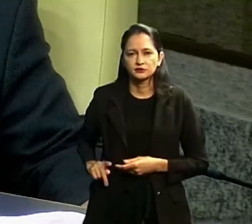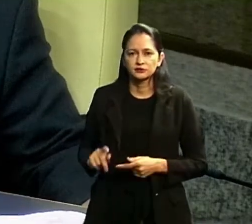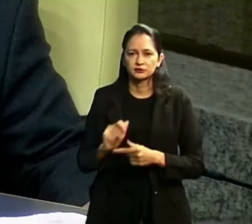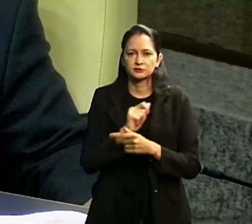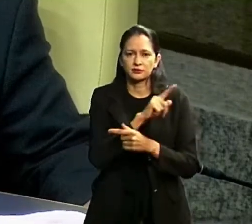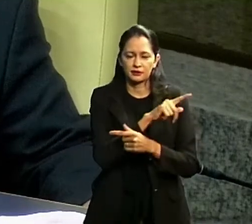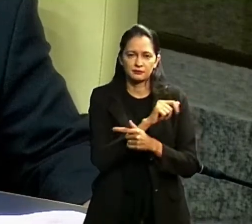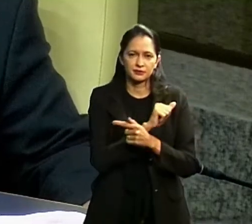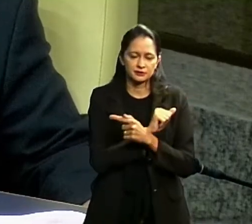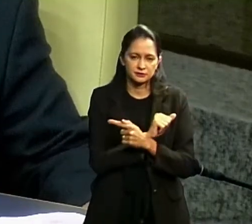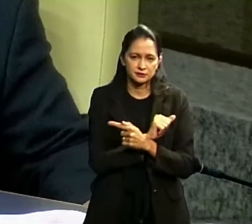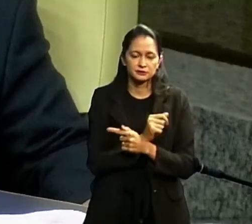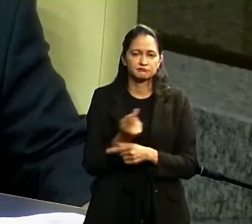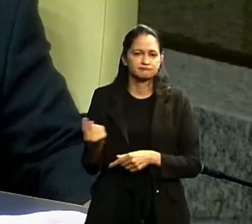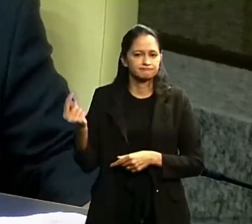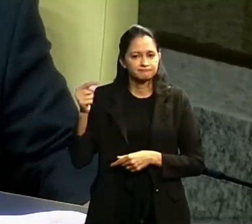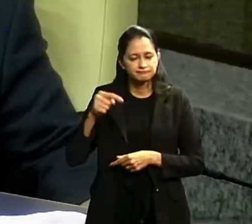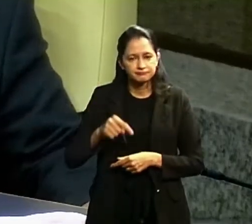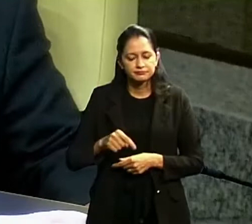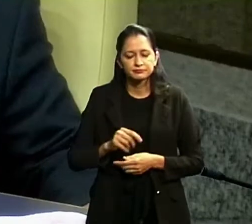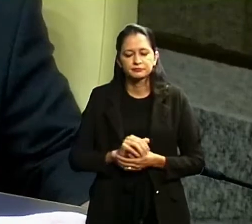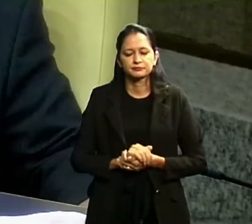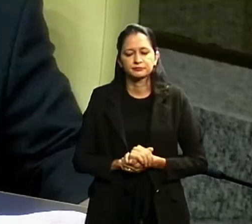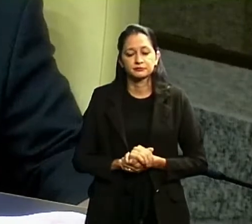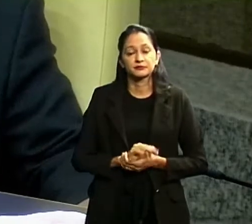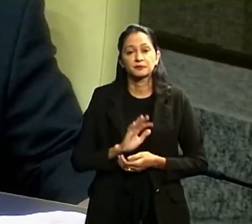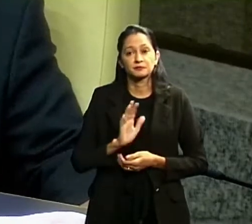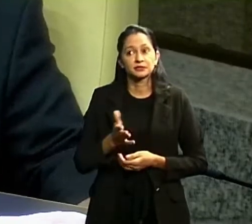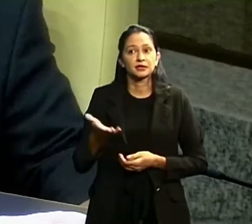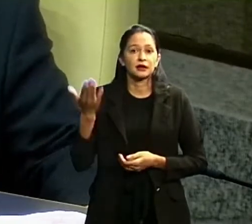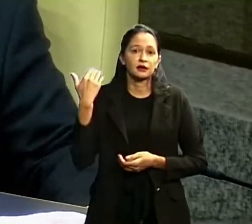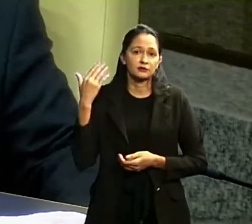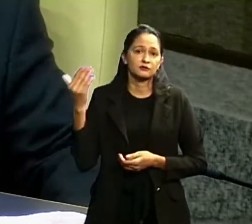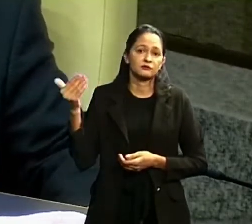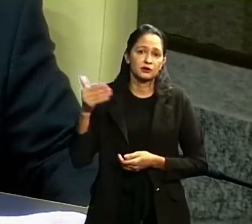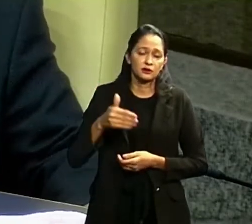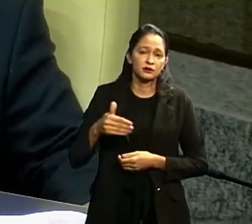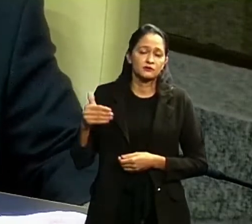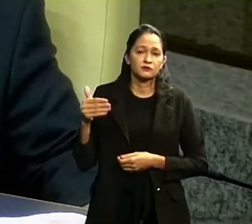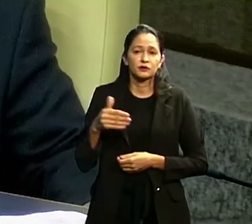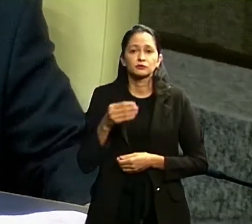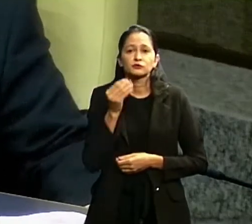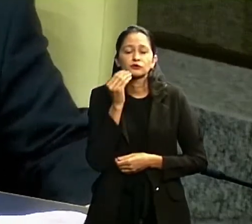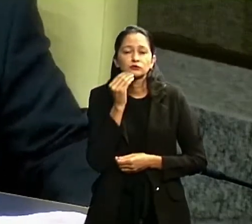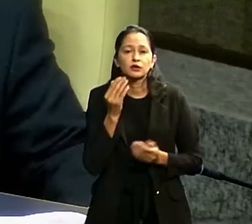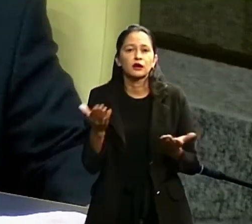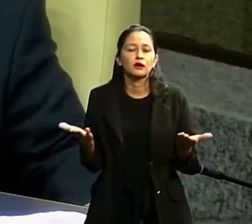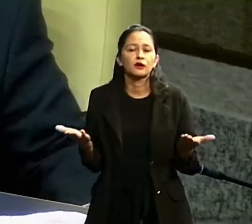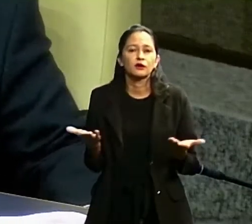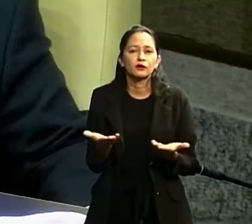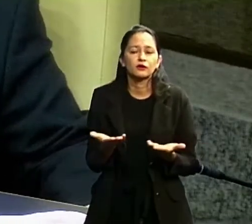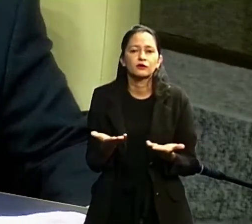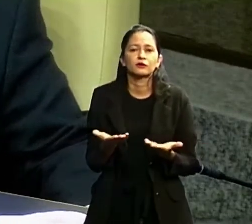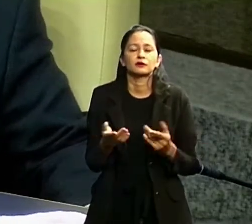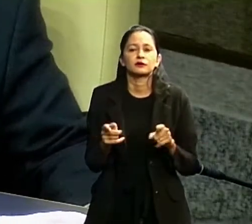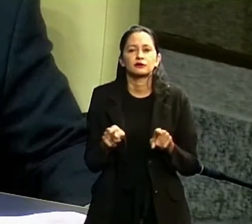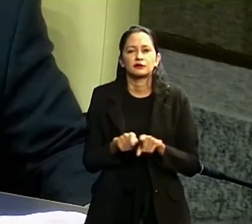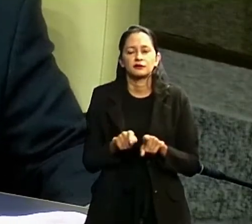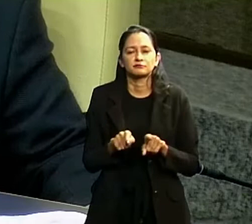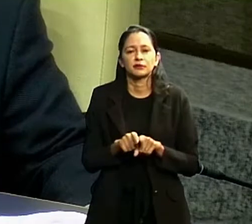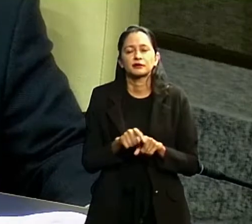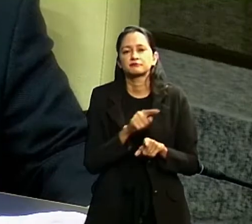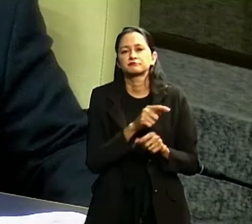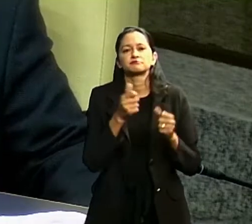André Fortaleza, para vir a esta casa. Como já veio aqui convidado várias vezes, por que não vir aqui para trazer